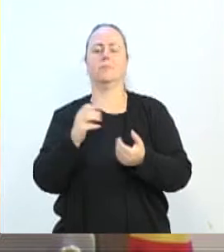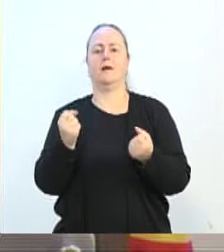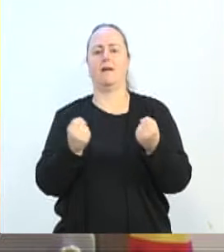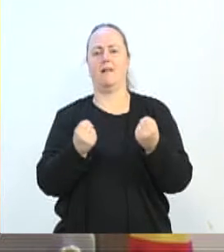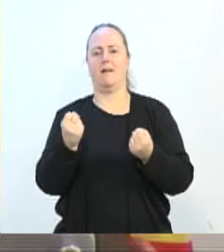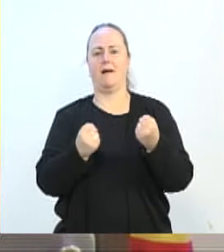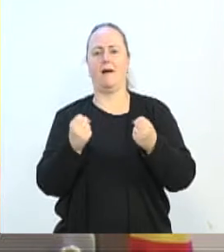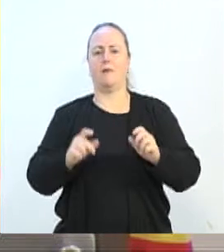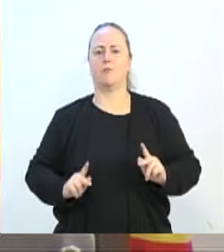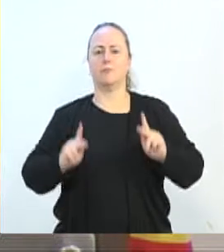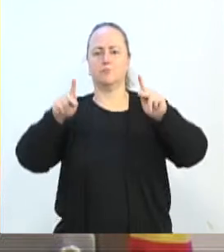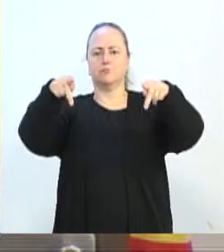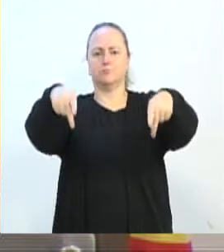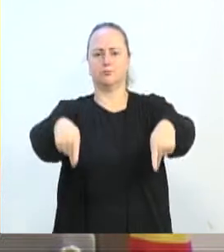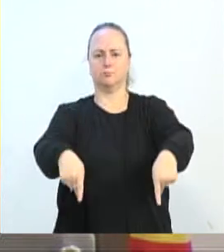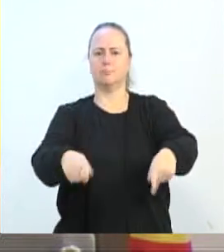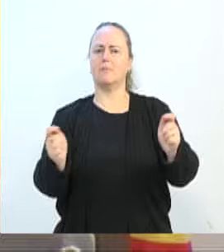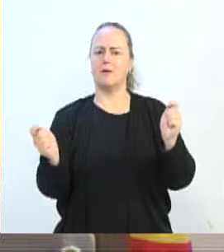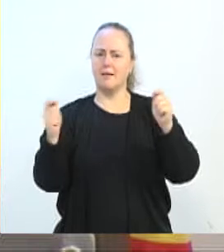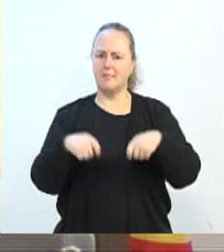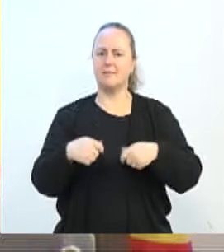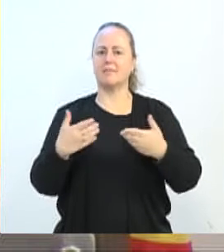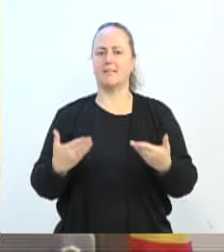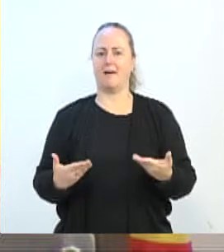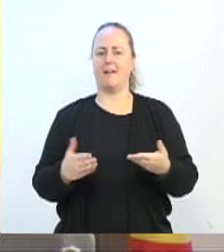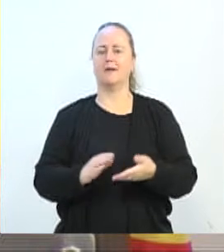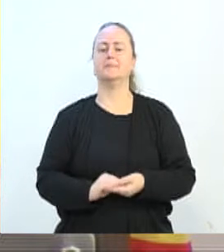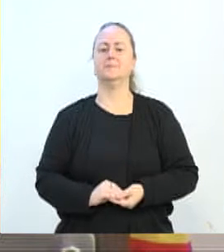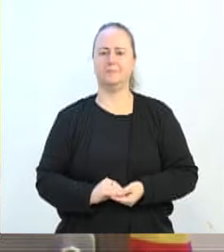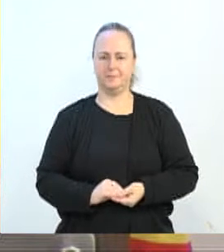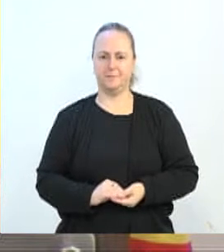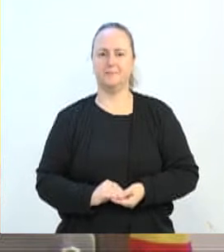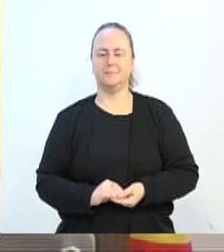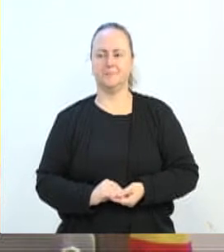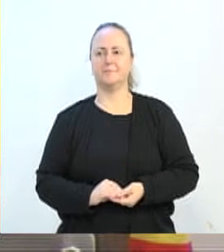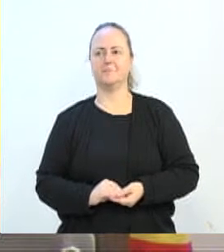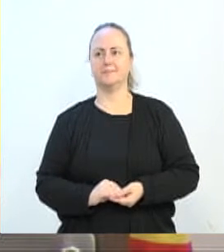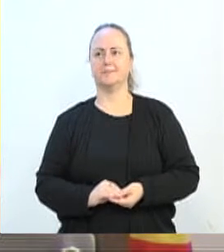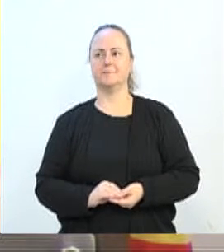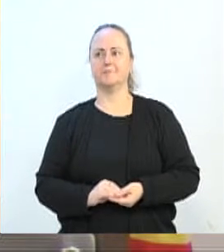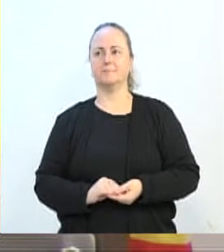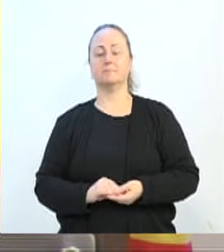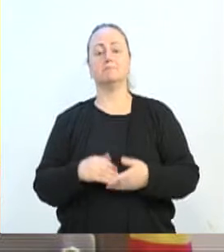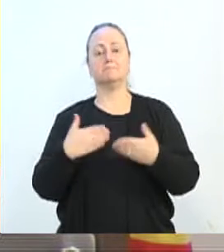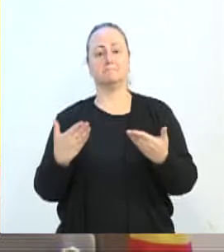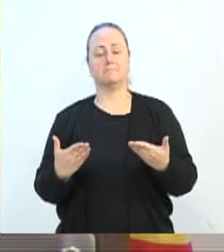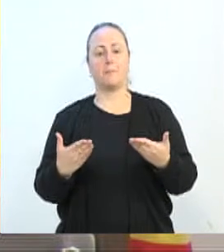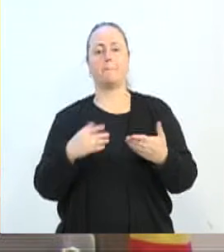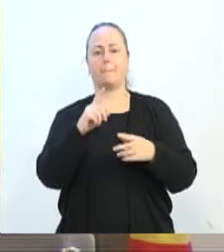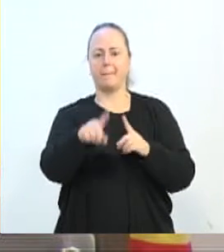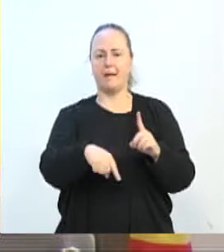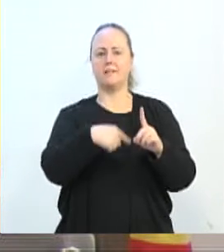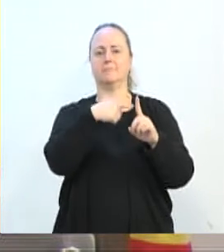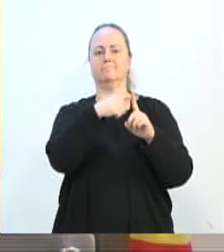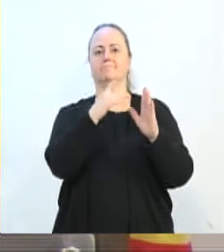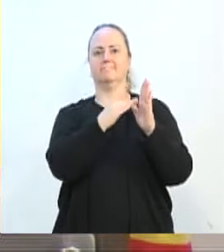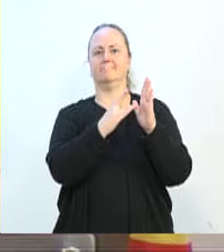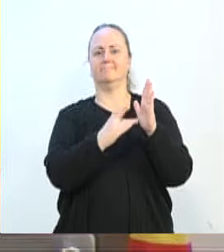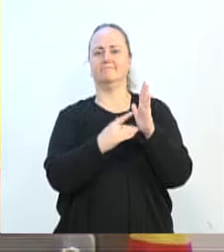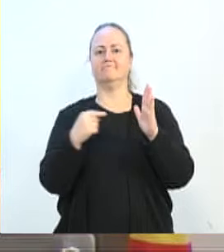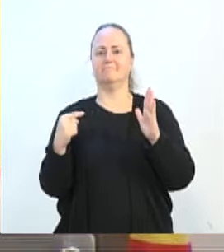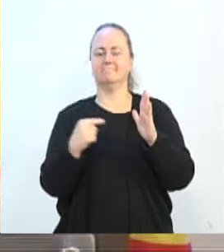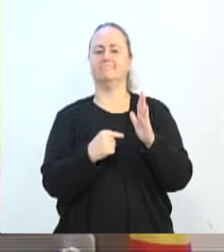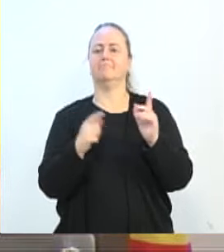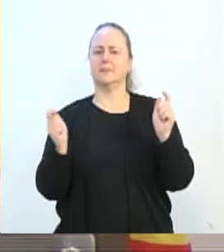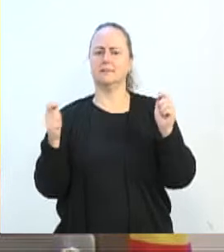a ponte ali para carros veículos enfim vai ficar com certeza muito melhor a gente traz com pautas positivas que tem atuação sim do poder